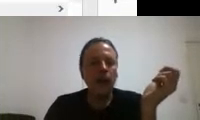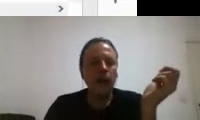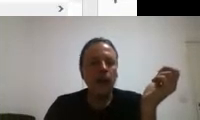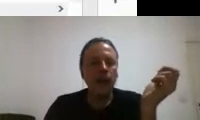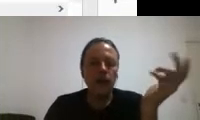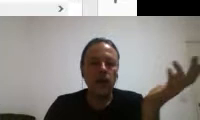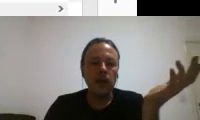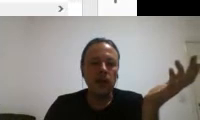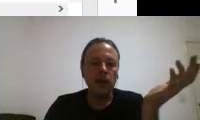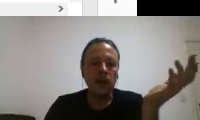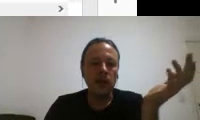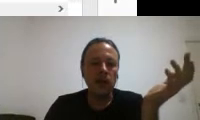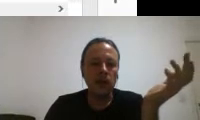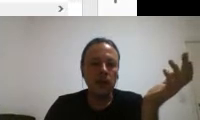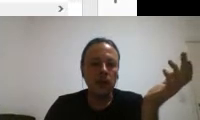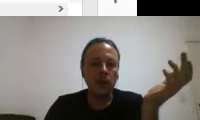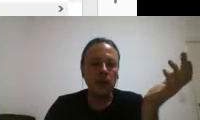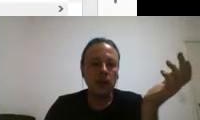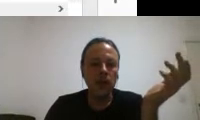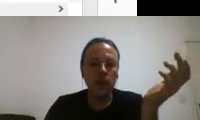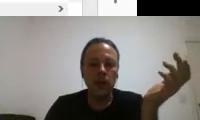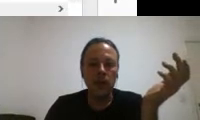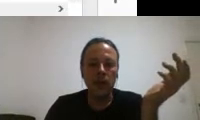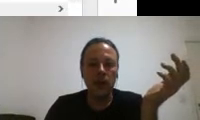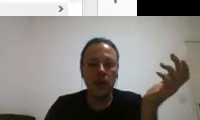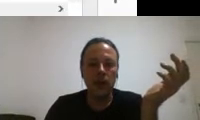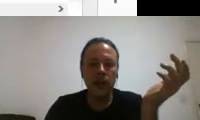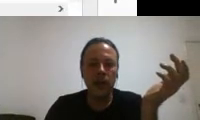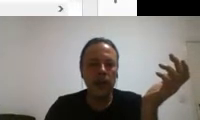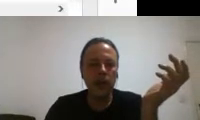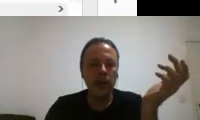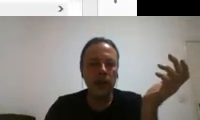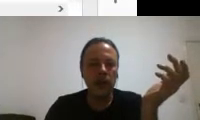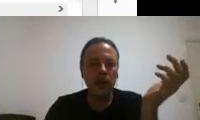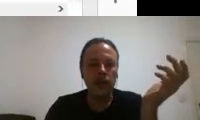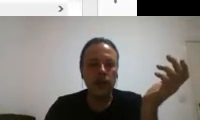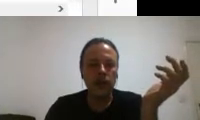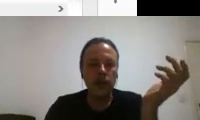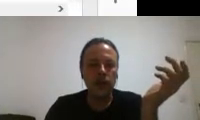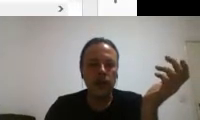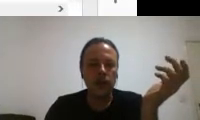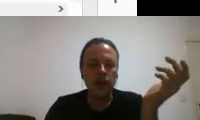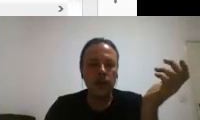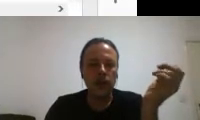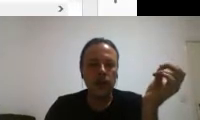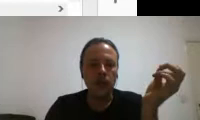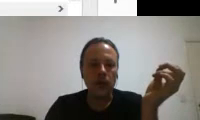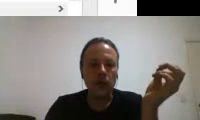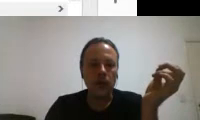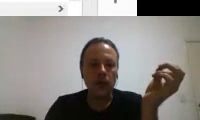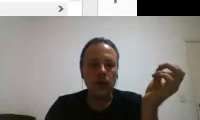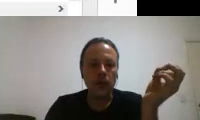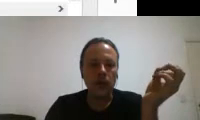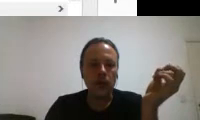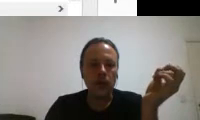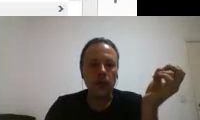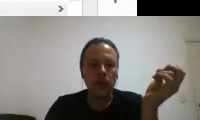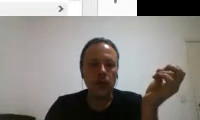Bom, aí, lógico, né, que o modelo lógico, ele só começa a ser implantado